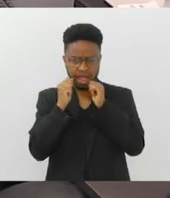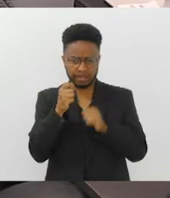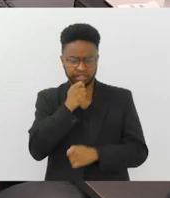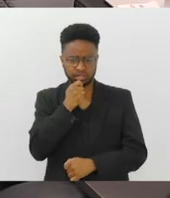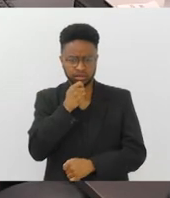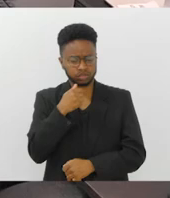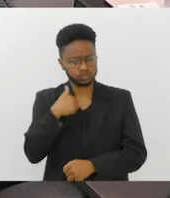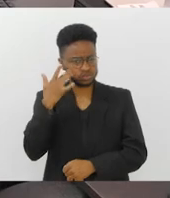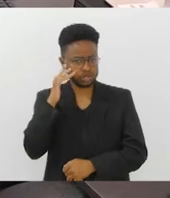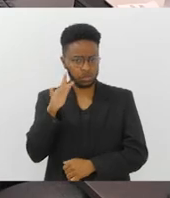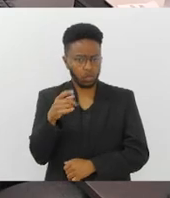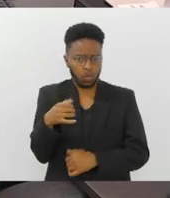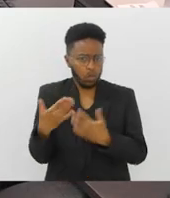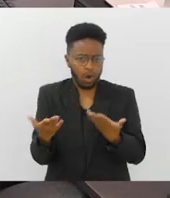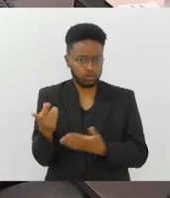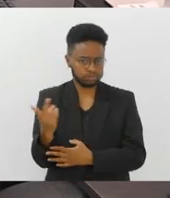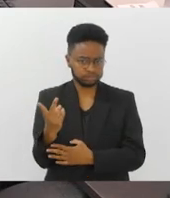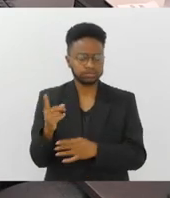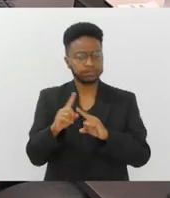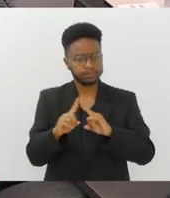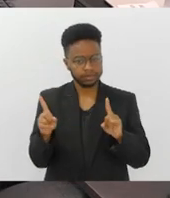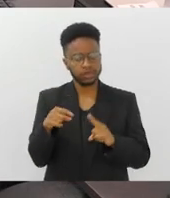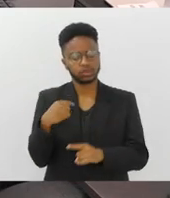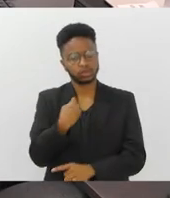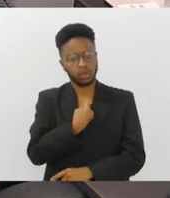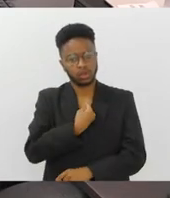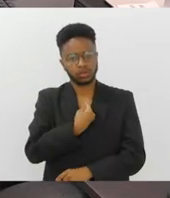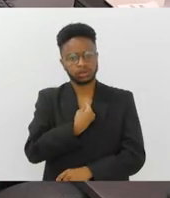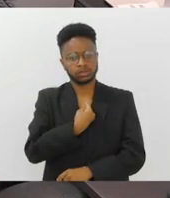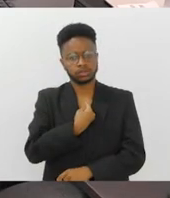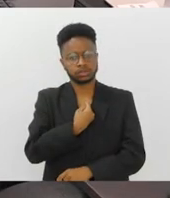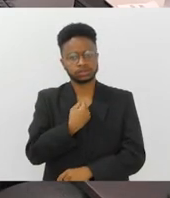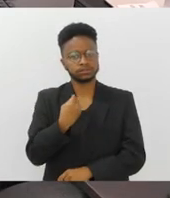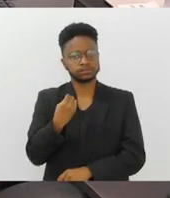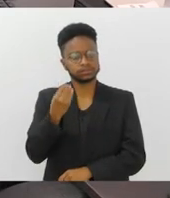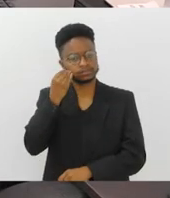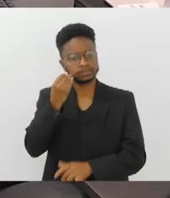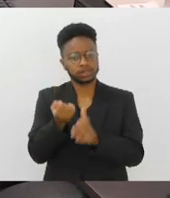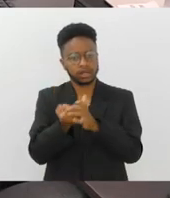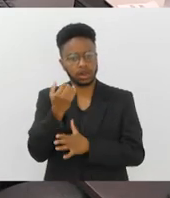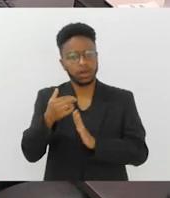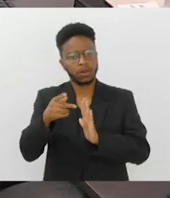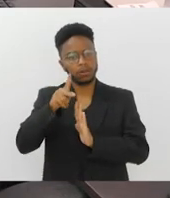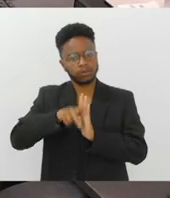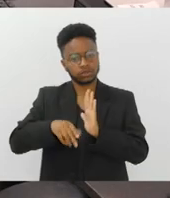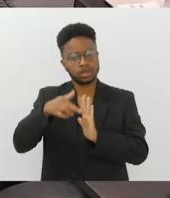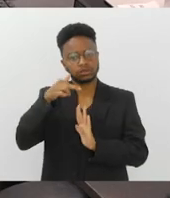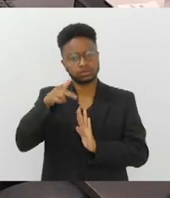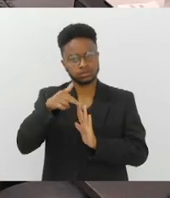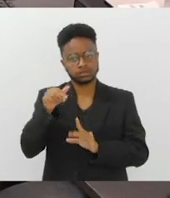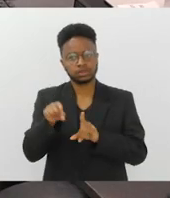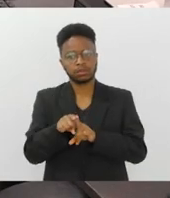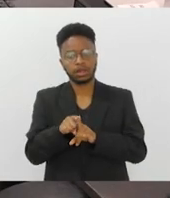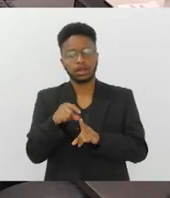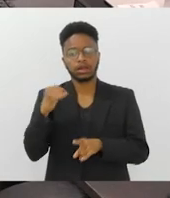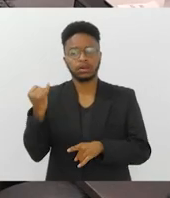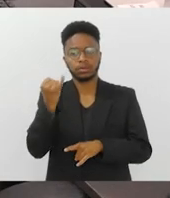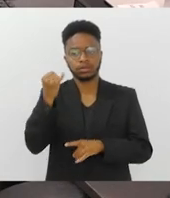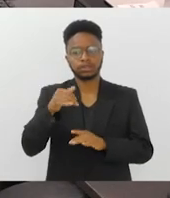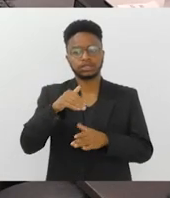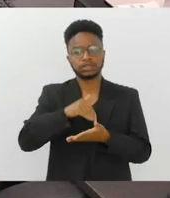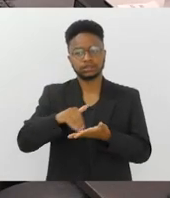sei, mas a gente, de qualquer maneira, vamos fazer um projeto de resolução e aí, muito importante, a secretaria